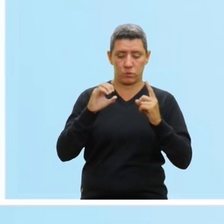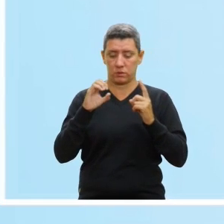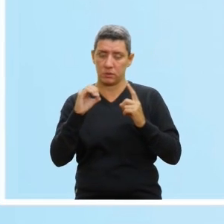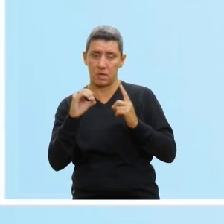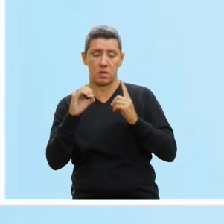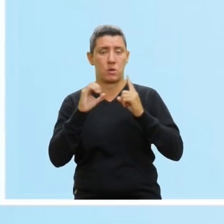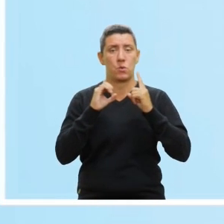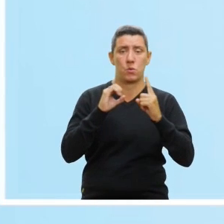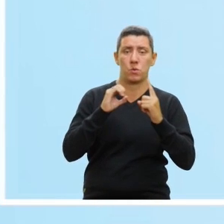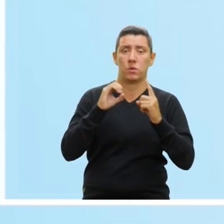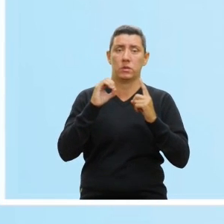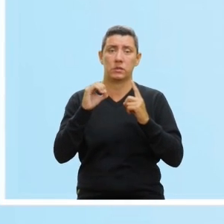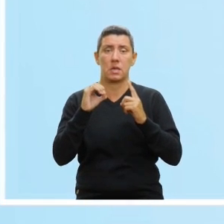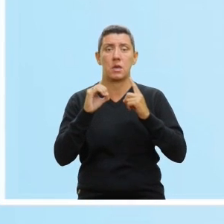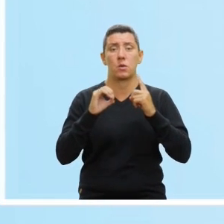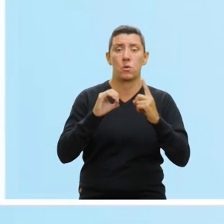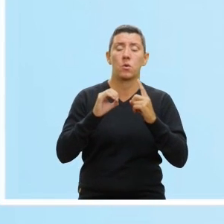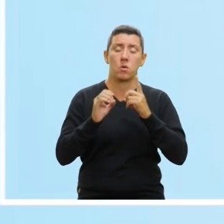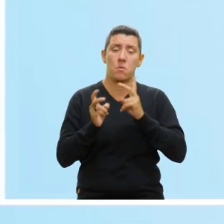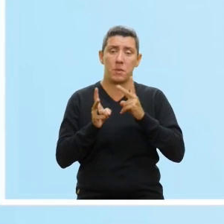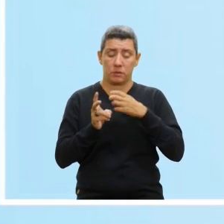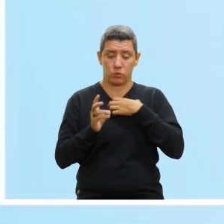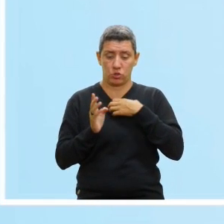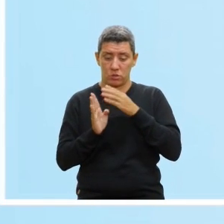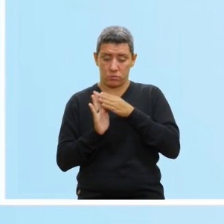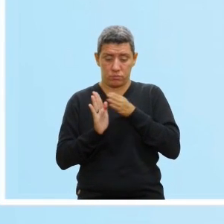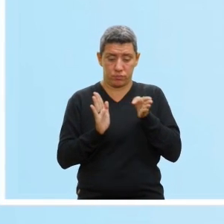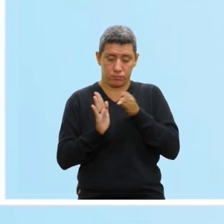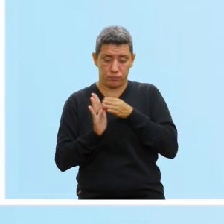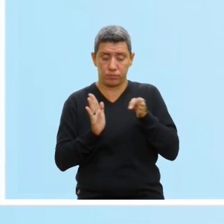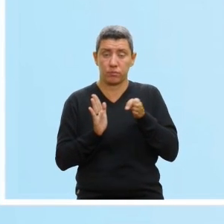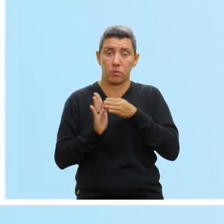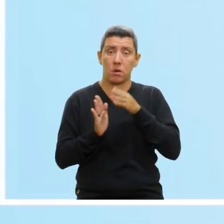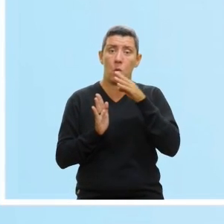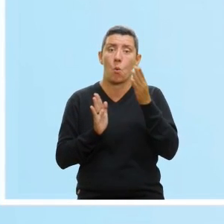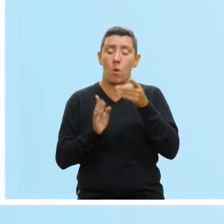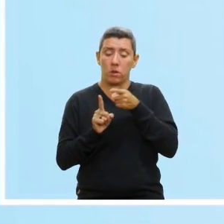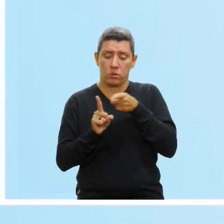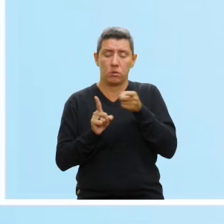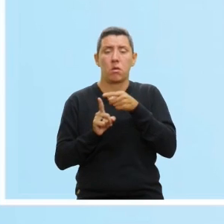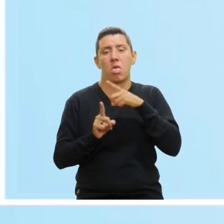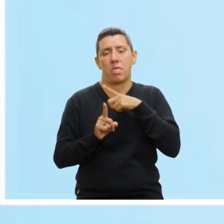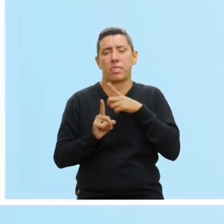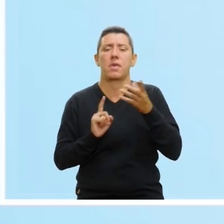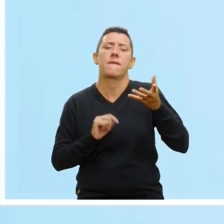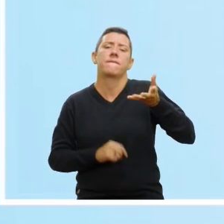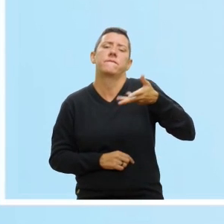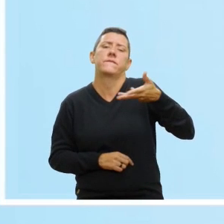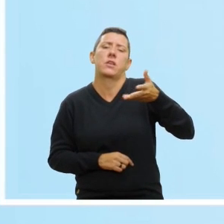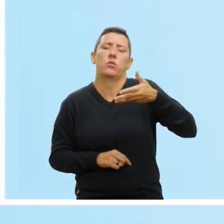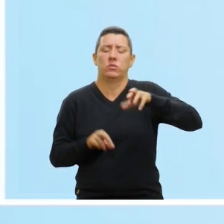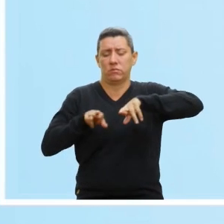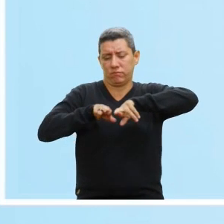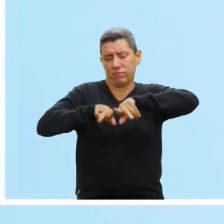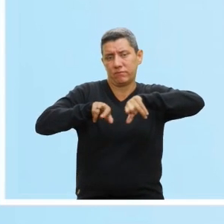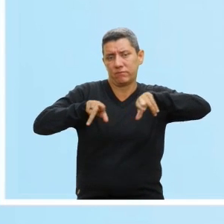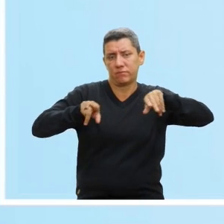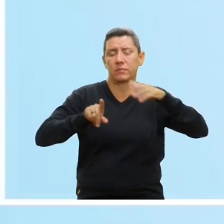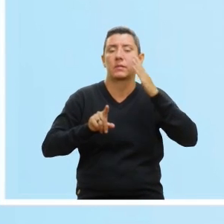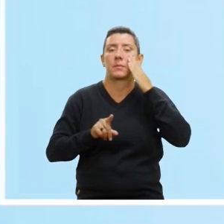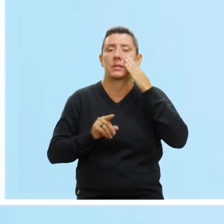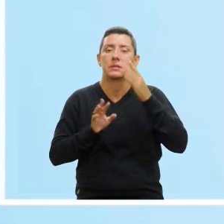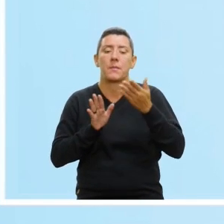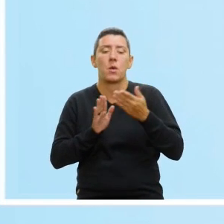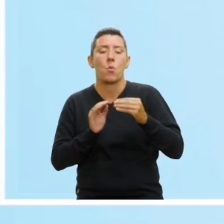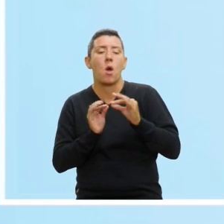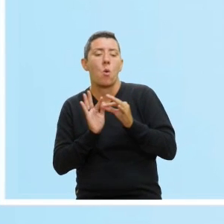Então, quando chega do outro lado, a dispersão cromática, ela é causada por velocidades diferentes entre cada um dos comprimentos de